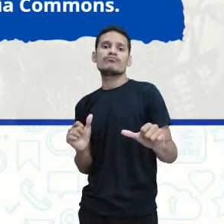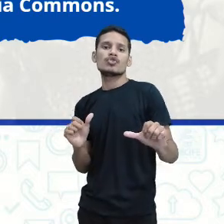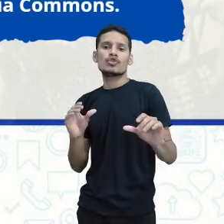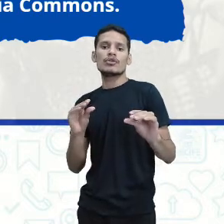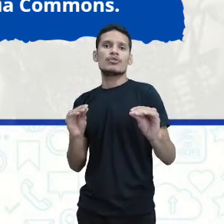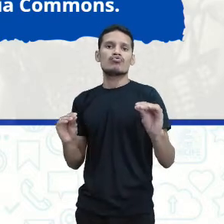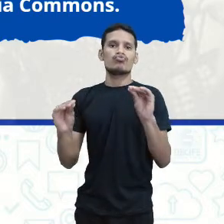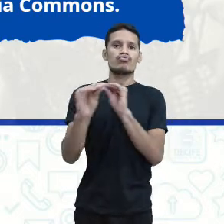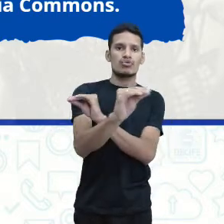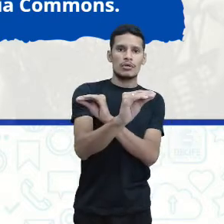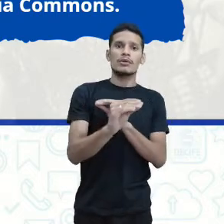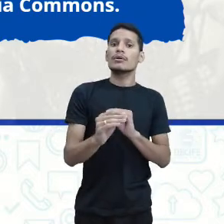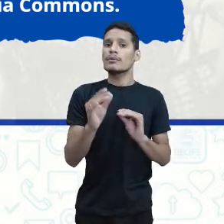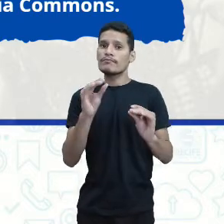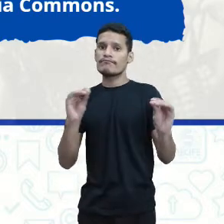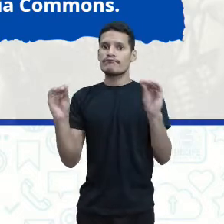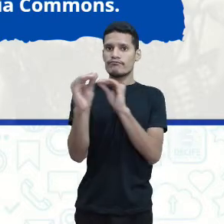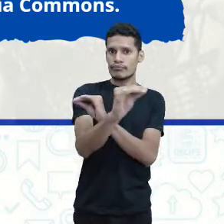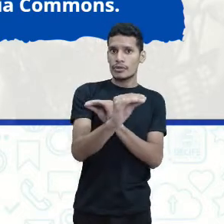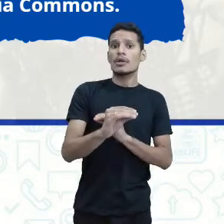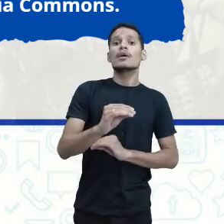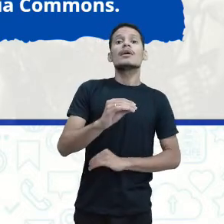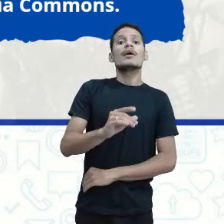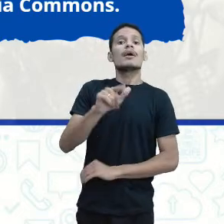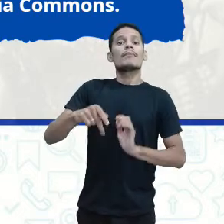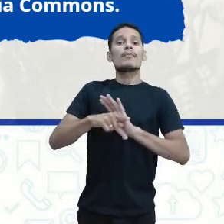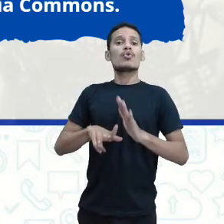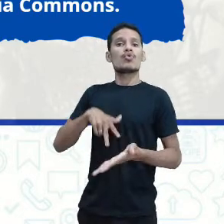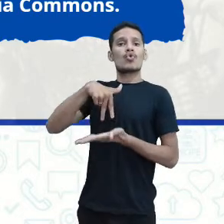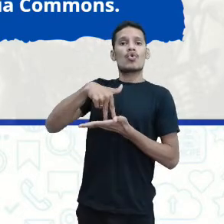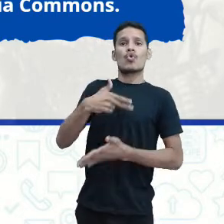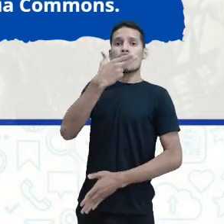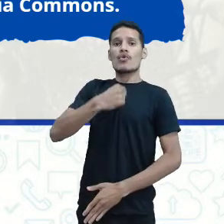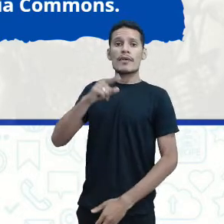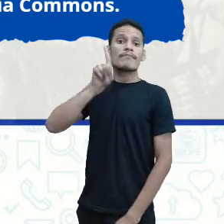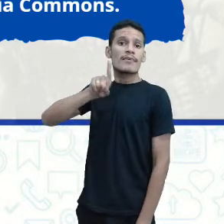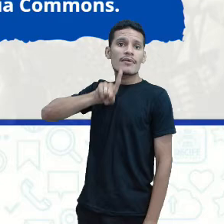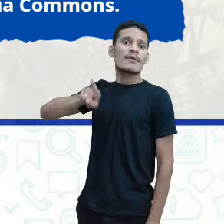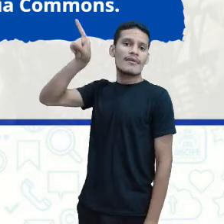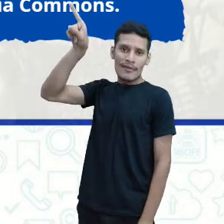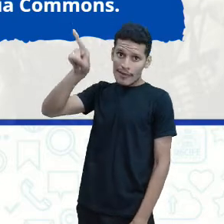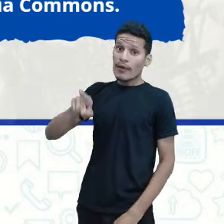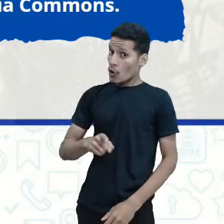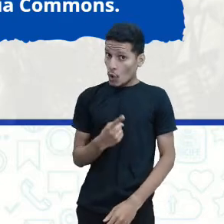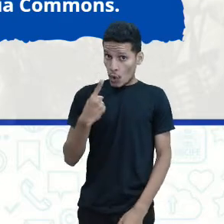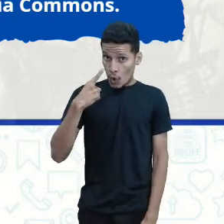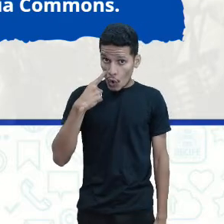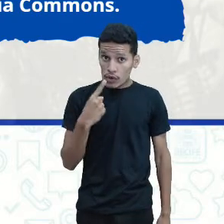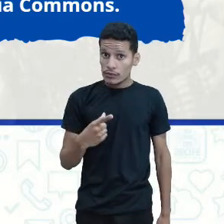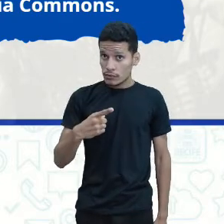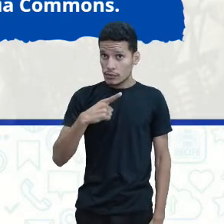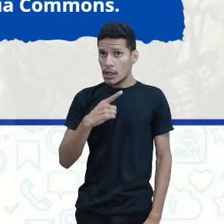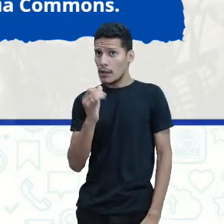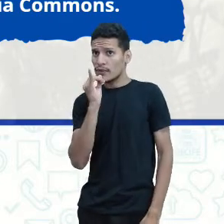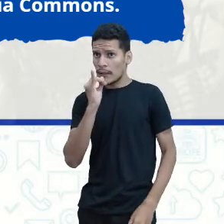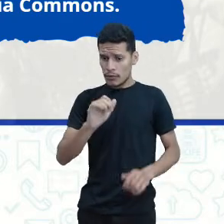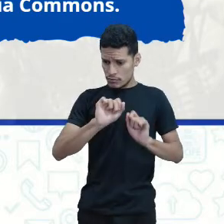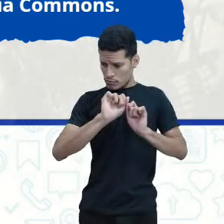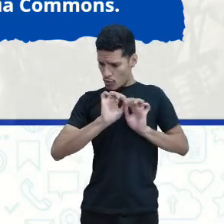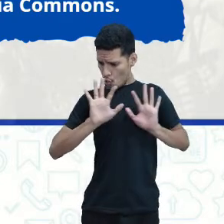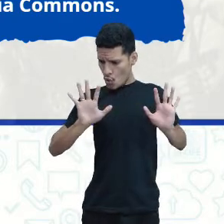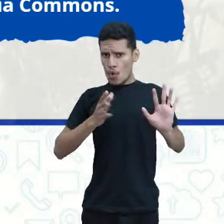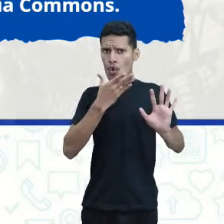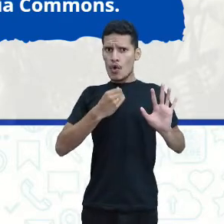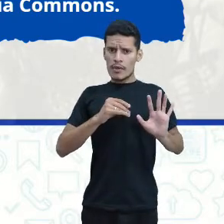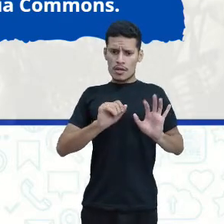né, o Charlie Hebdo. Gente, o que aconteceu aqui foi o seguinte, nós temos sujeitos enfileirados, né,